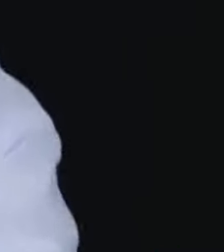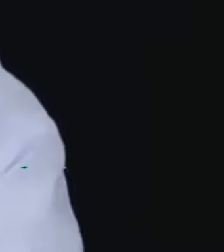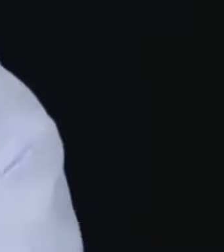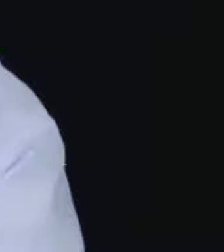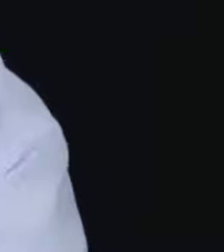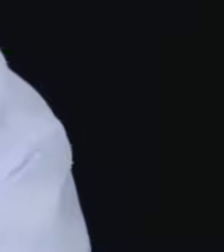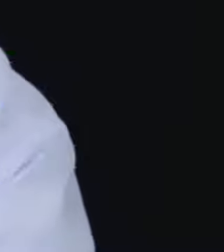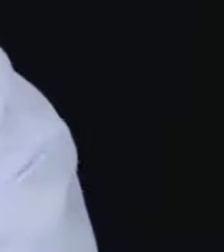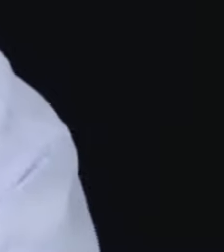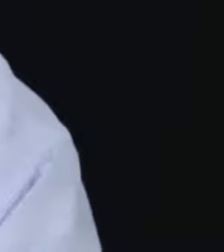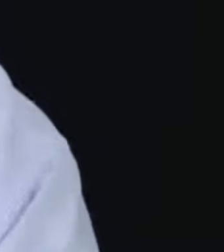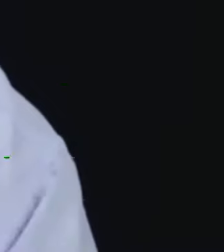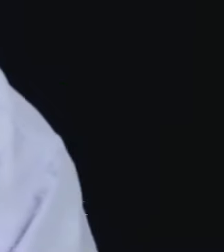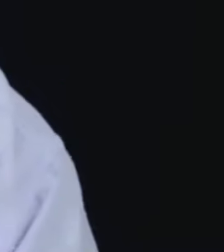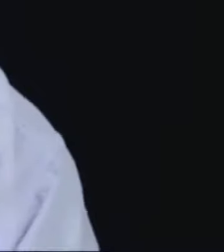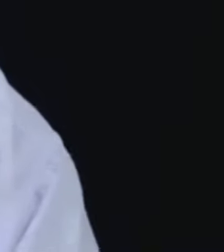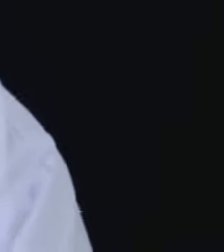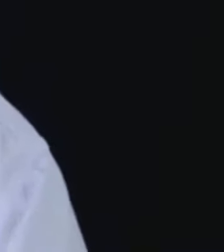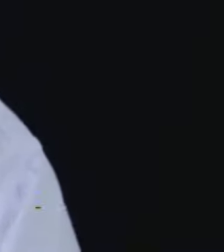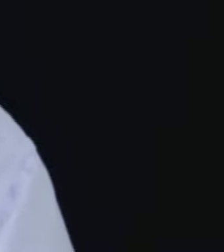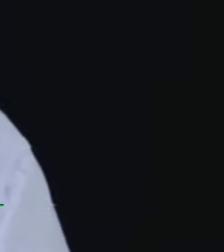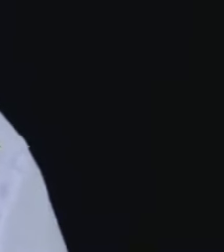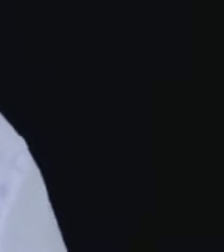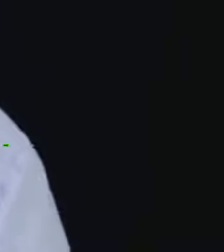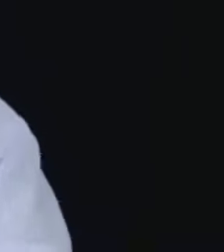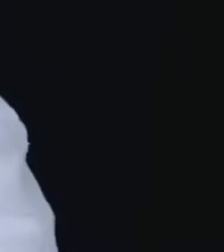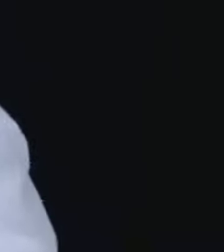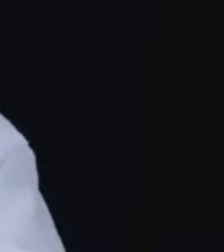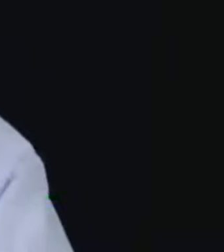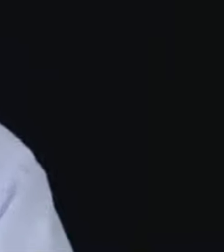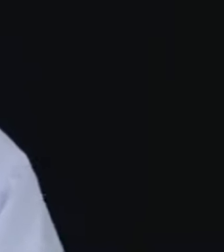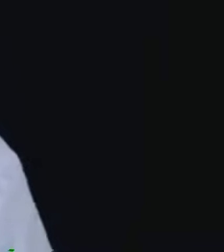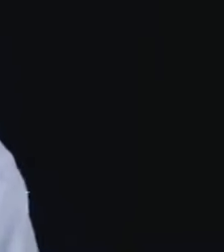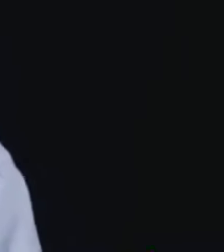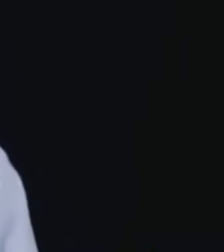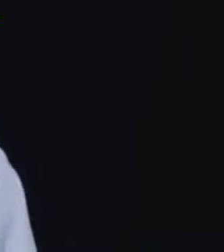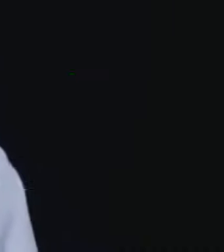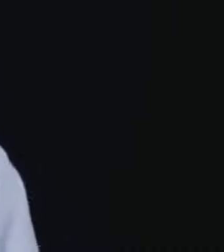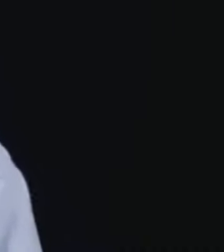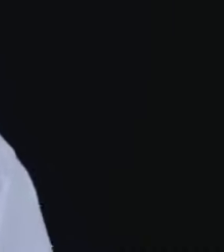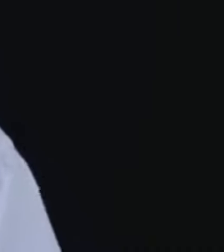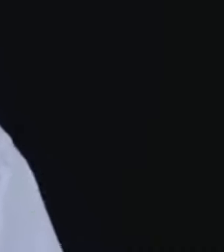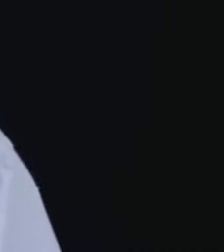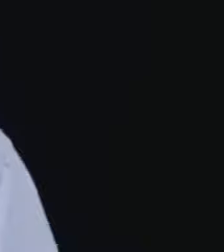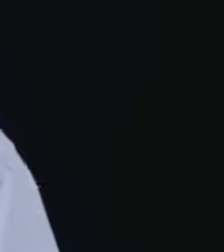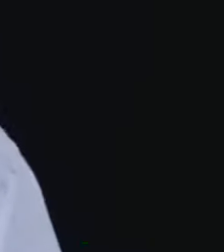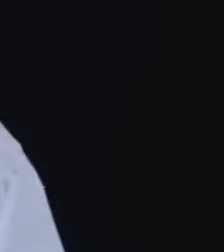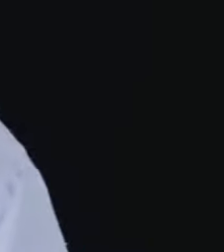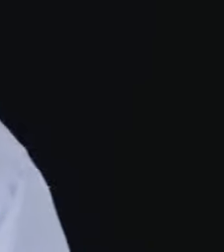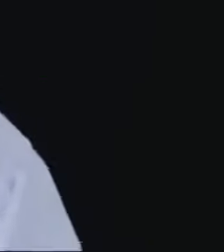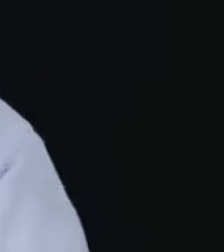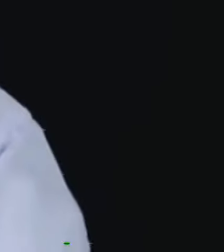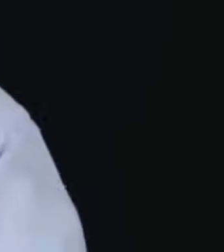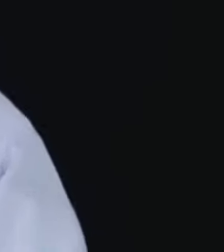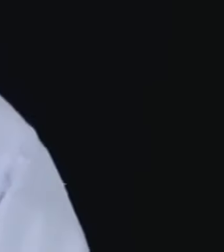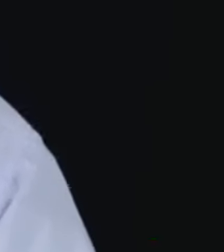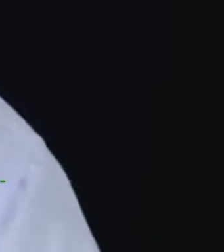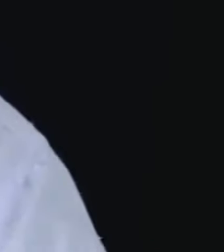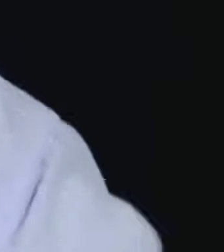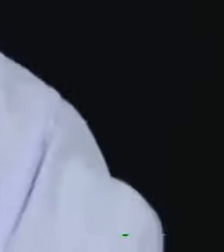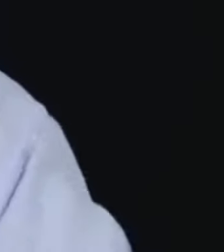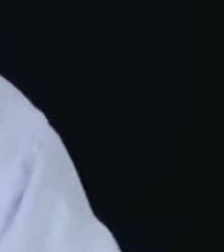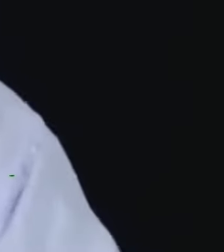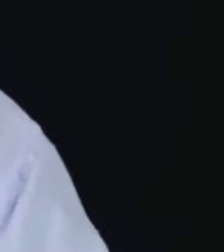e condenados pelo povo brasileiro e pela história. E só permaneceis onde